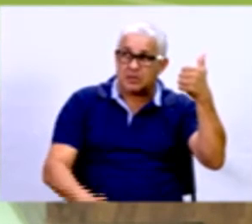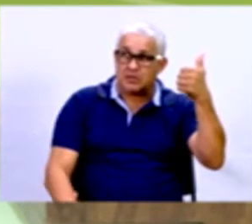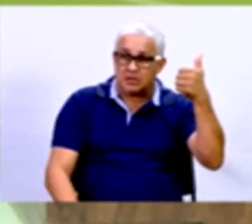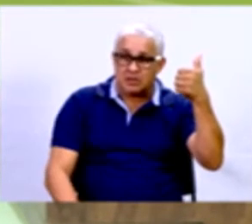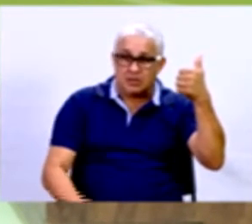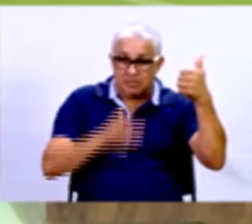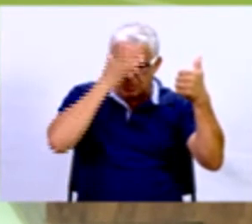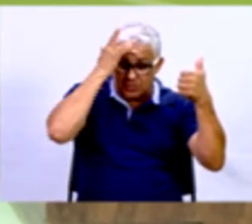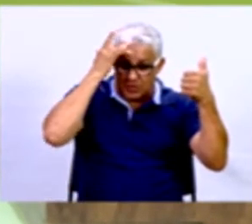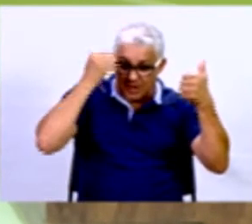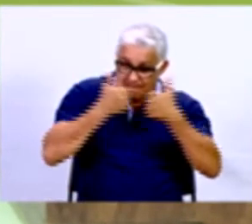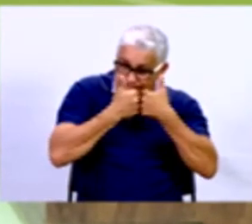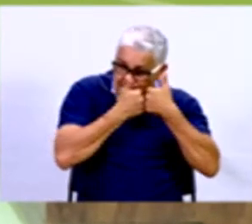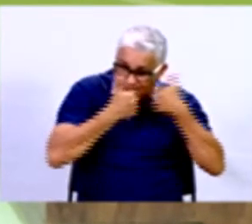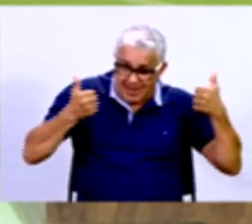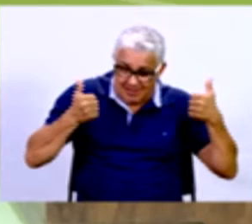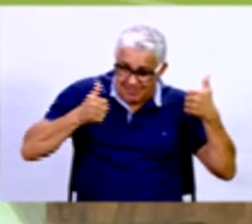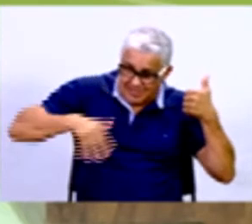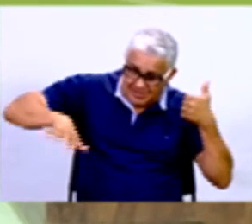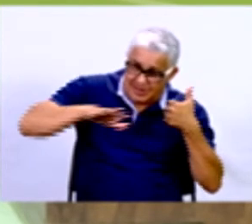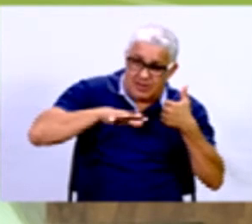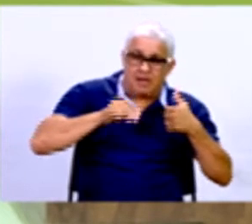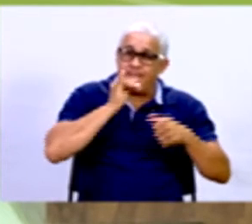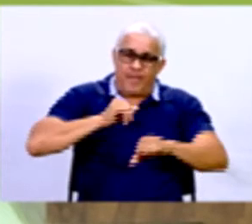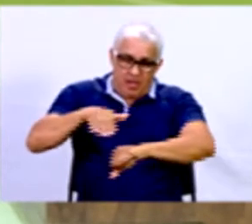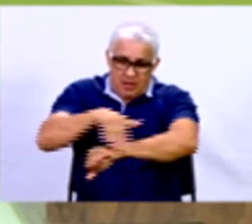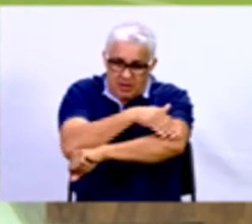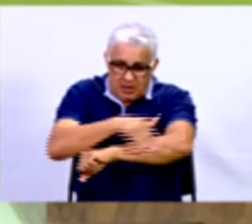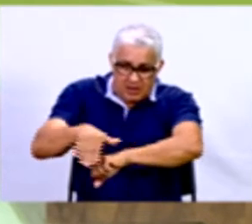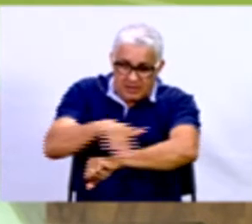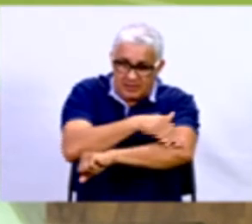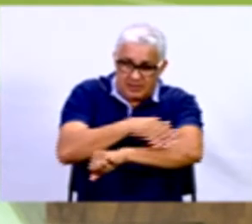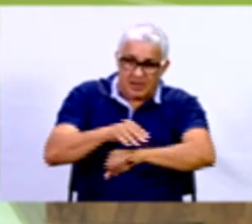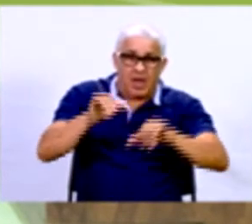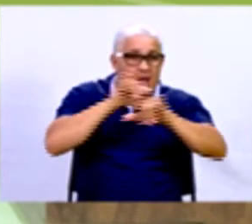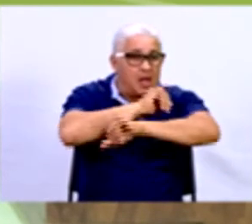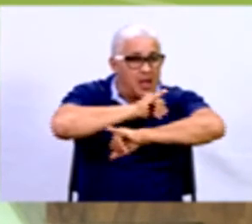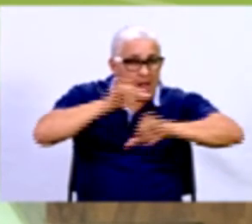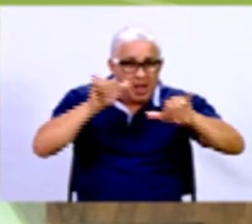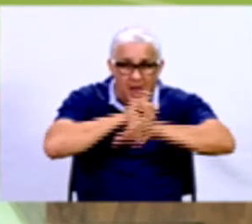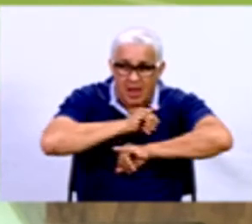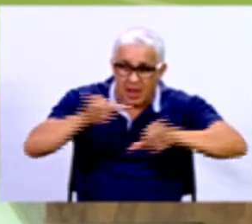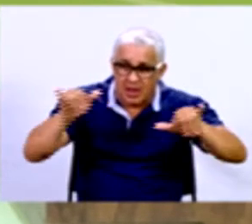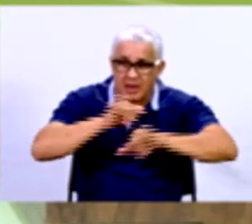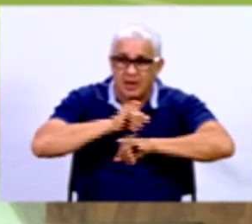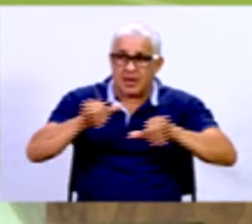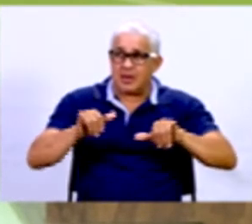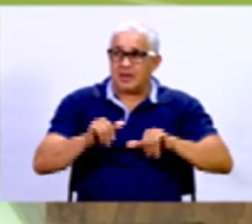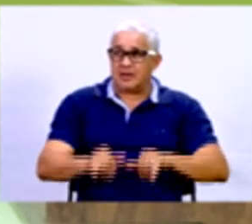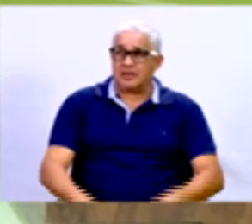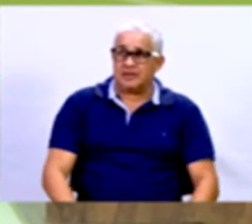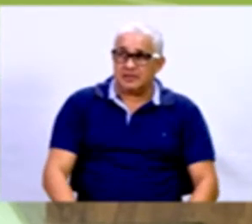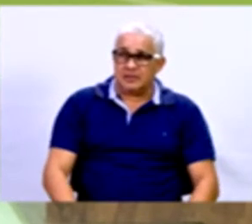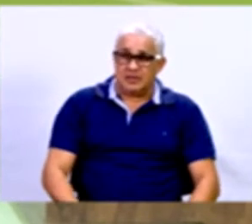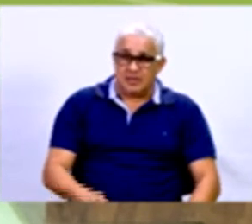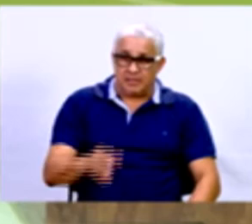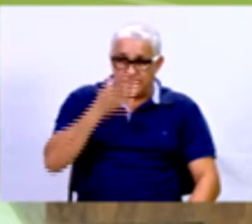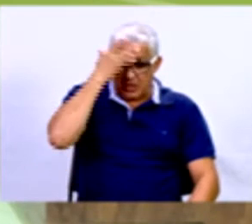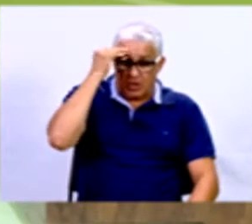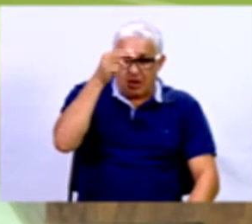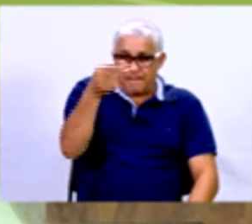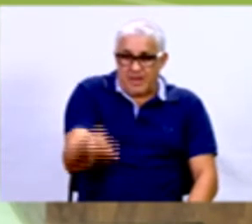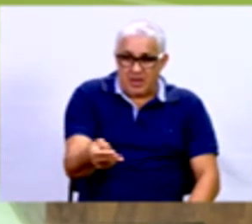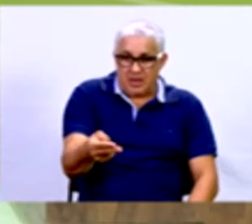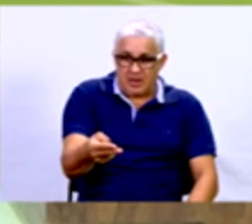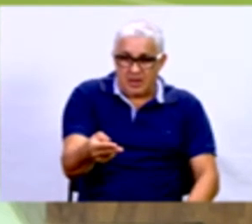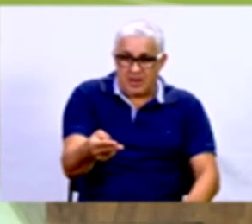próximo acidente. Se é uma rodovia, sinalizar, só deve ser feita a remoção da vítima de uma